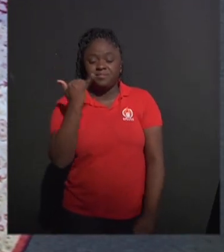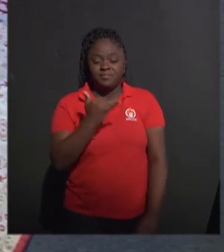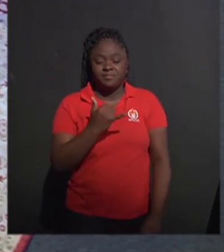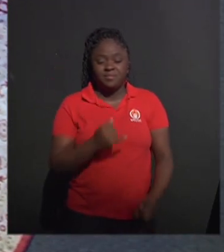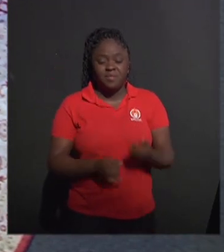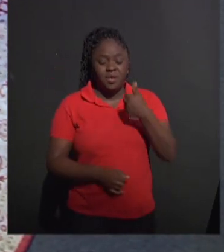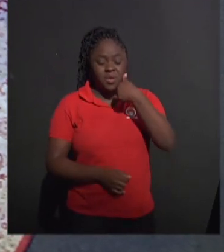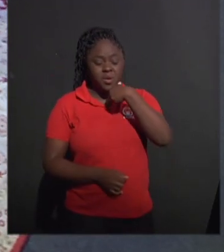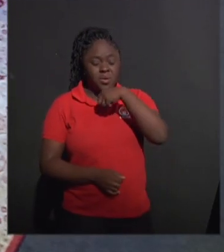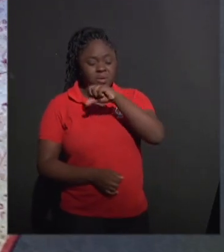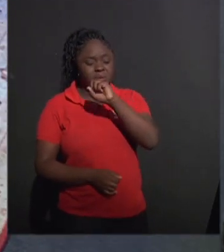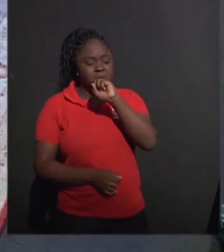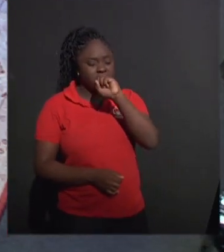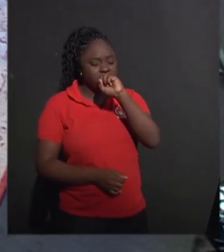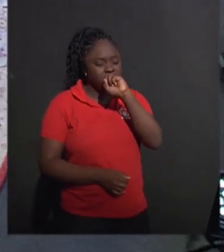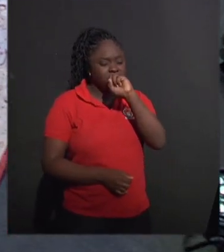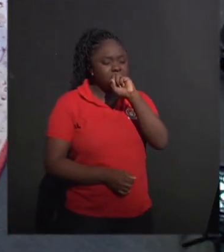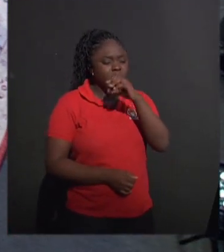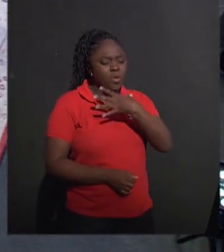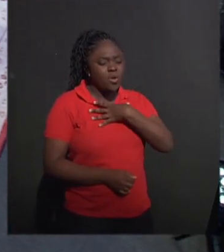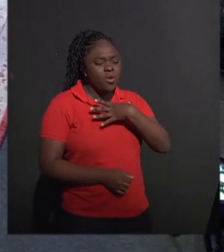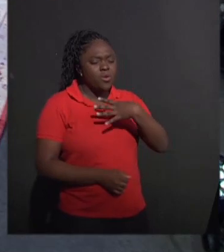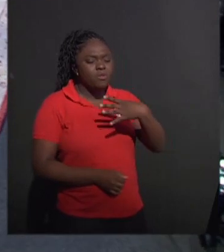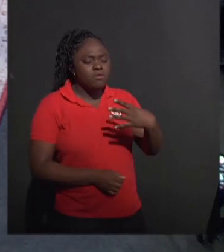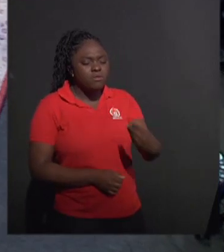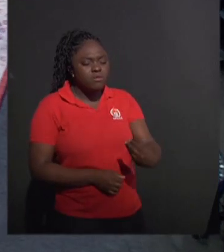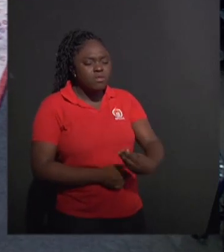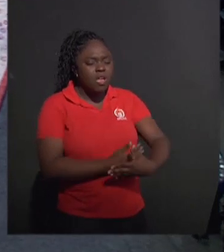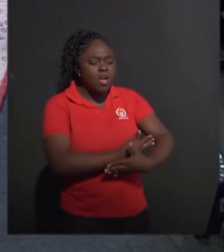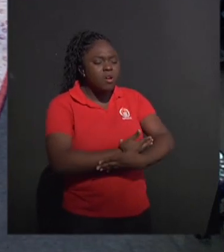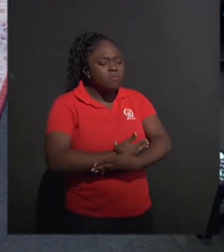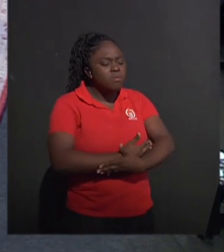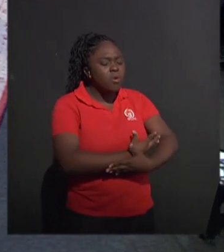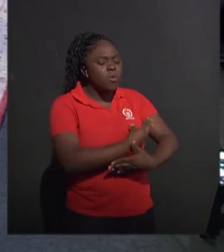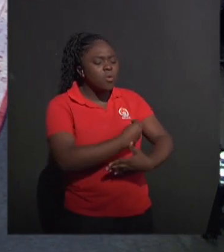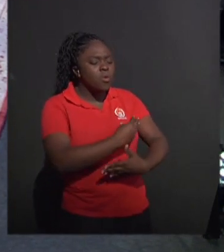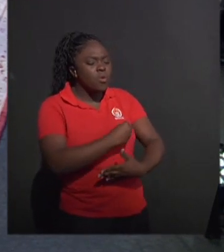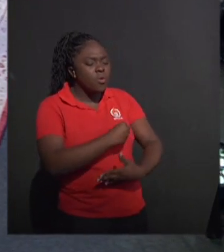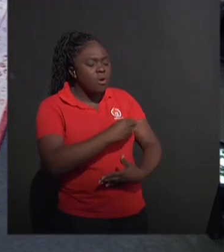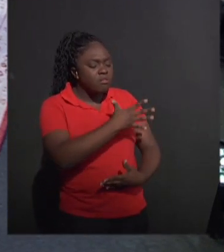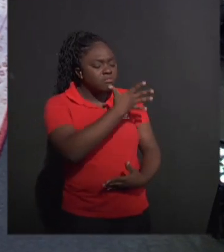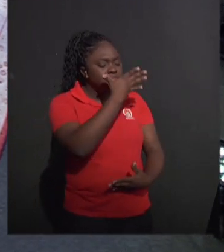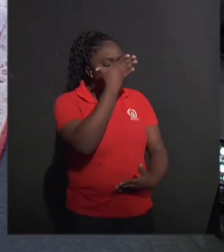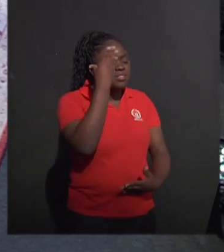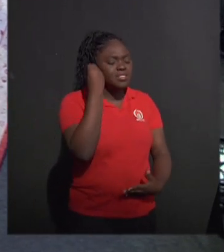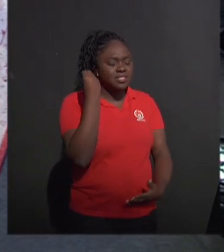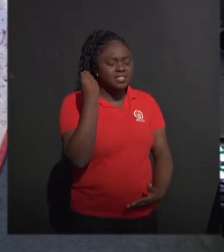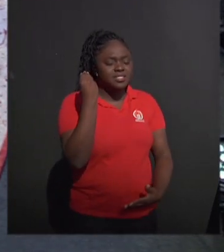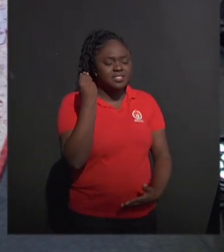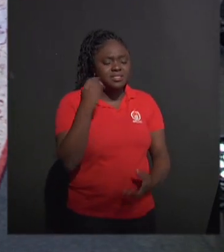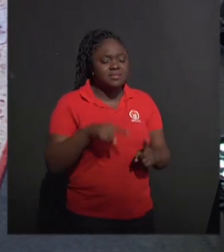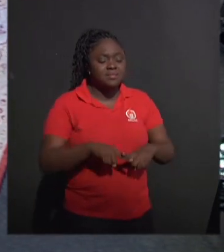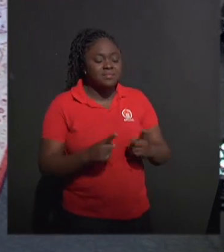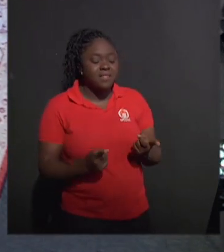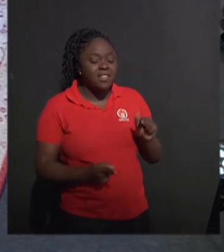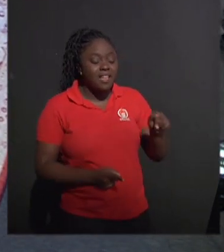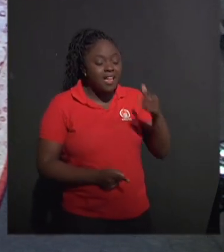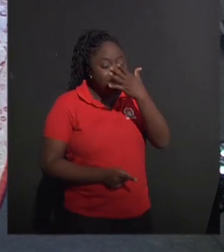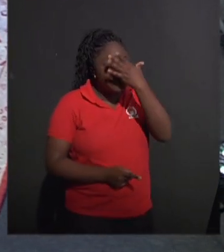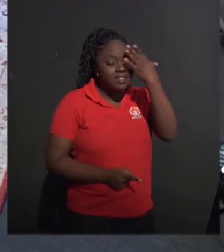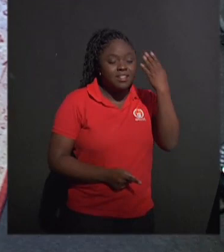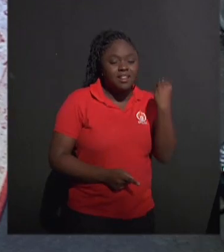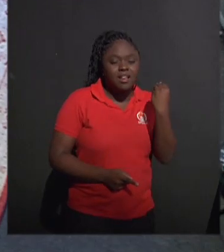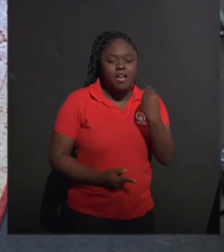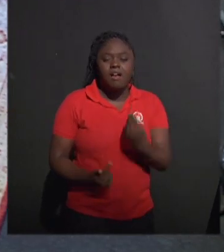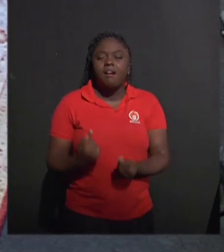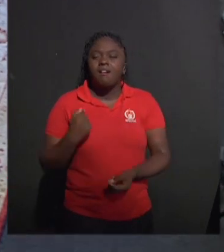esquecer-se do seu filho que cria, mas ainda que essa se esquecesse, eu todavia